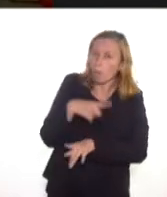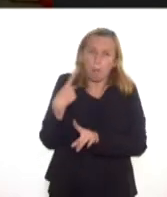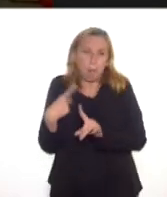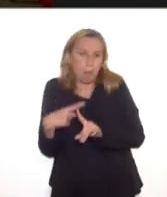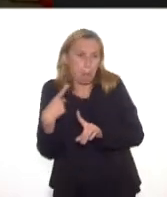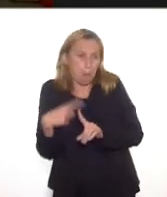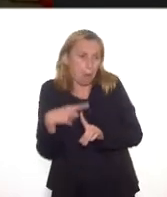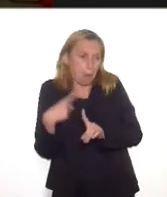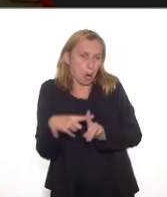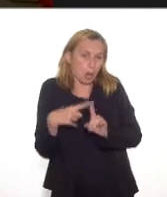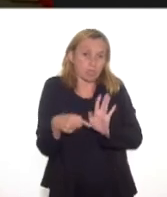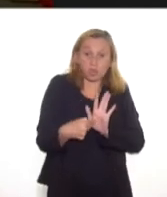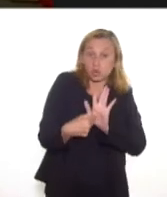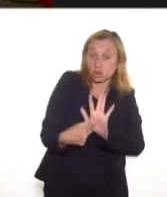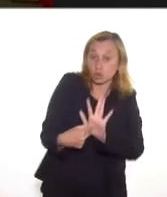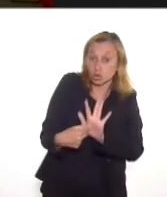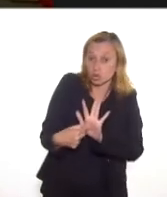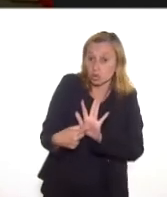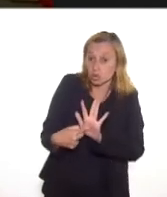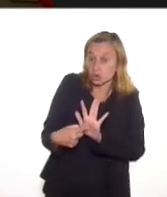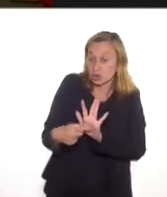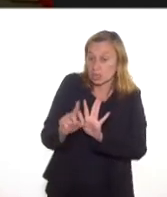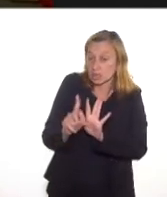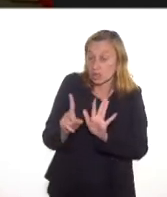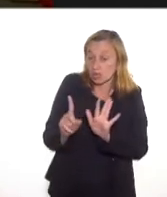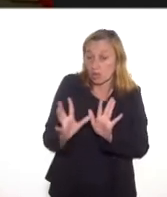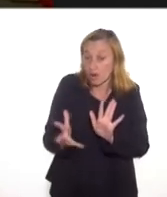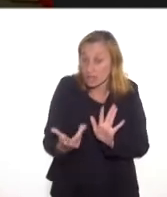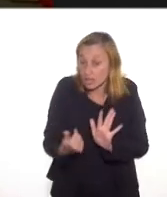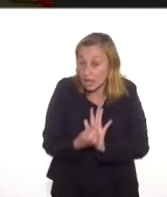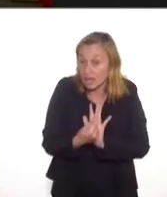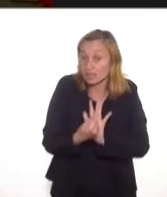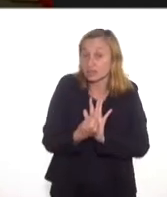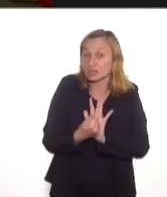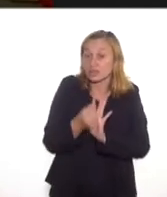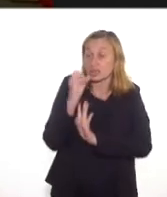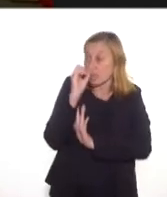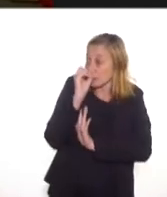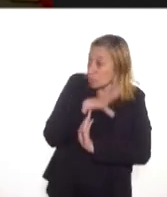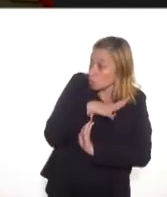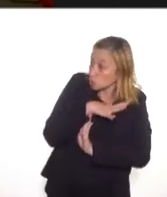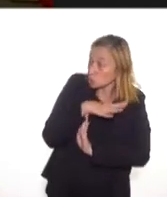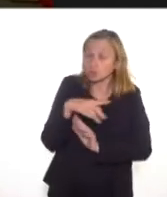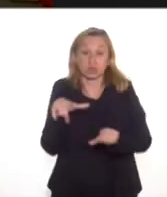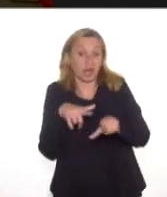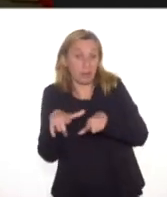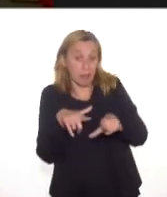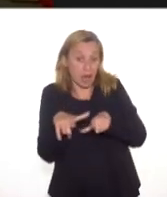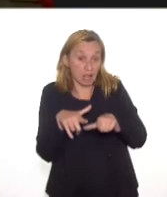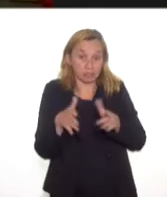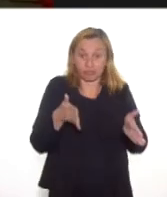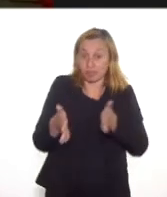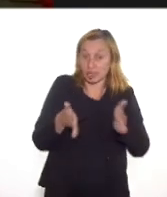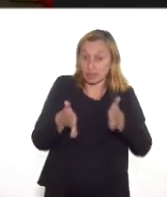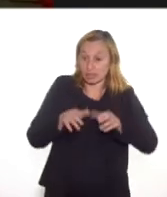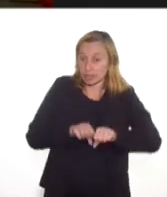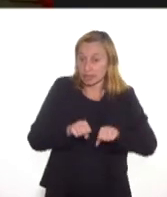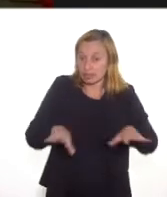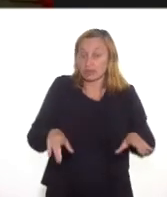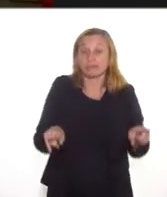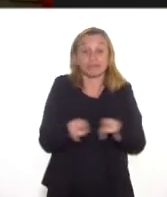se demonstrou extremamente ineficaz, extremamente absurda uma operação como essa, em plena pandemia